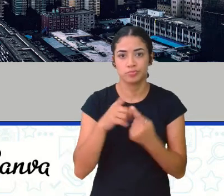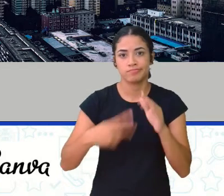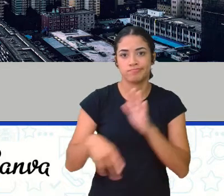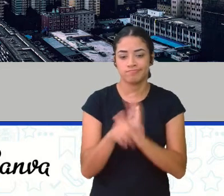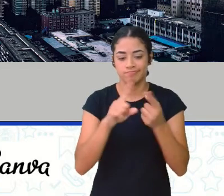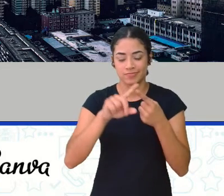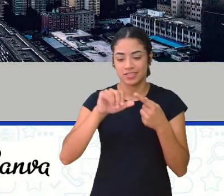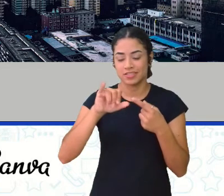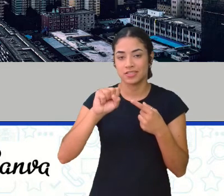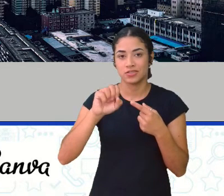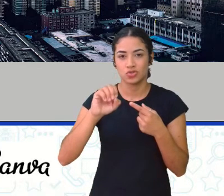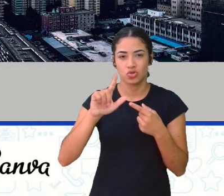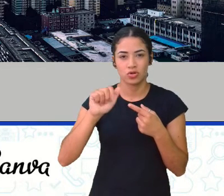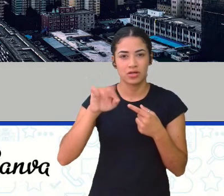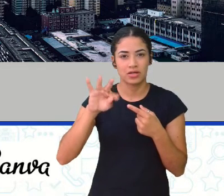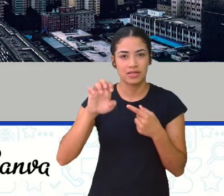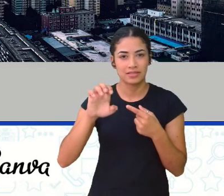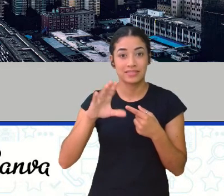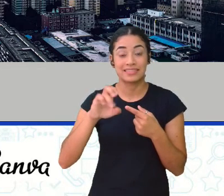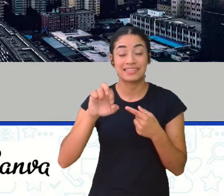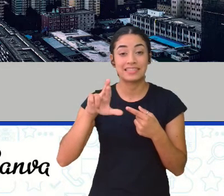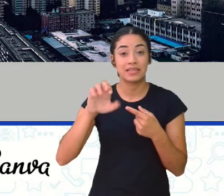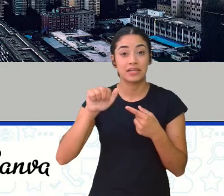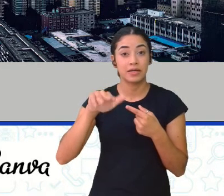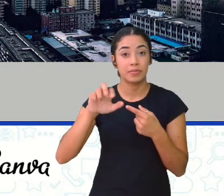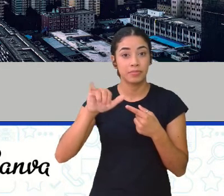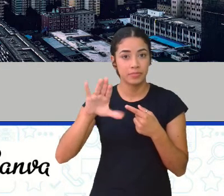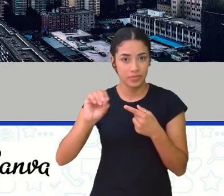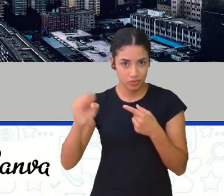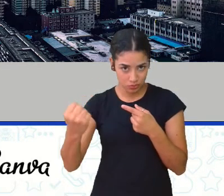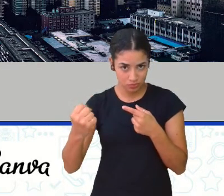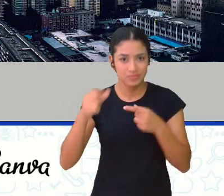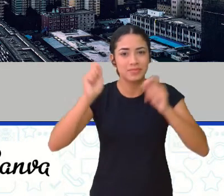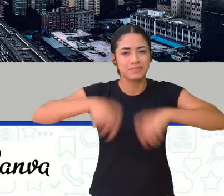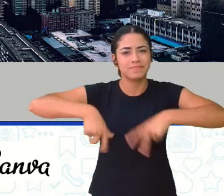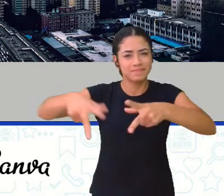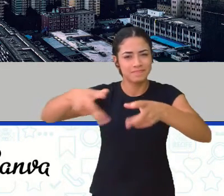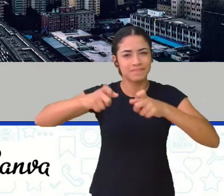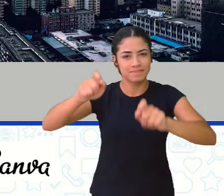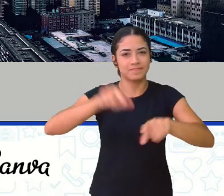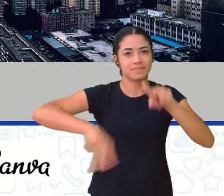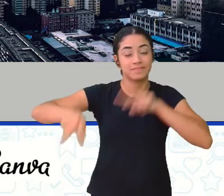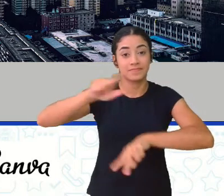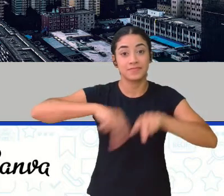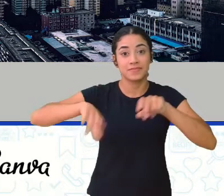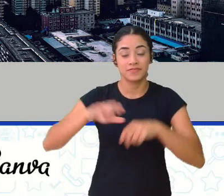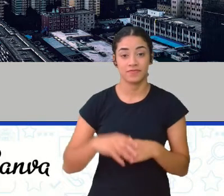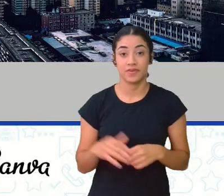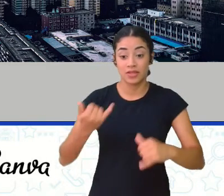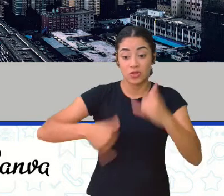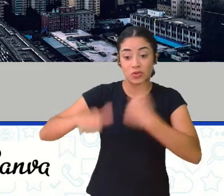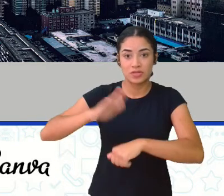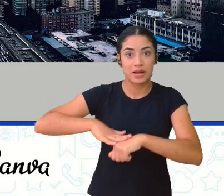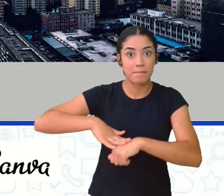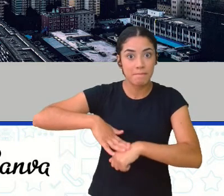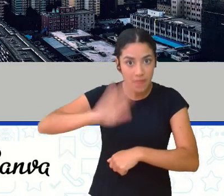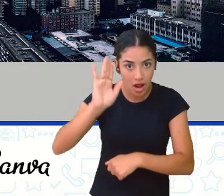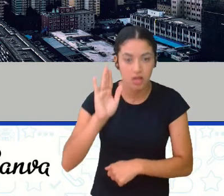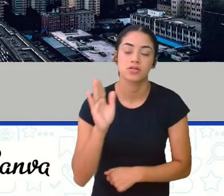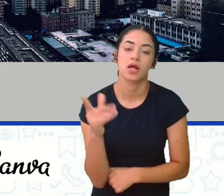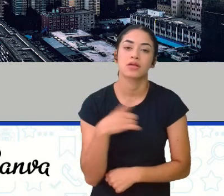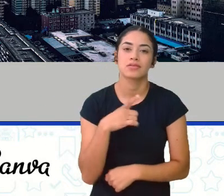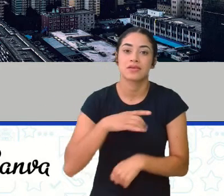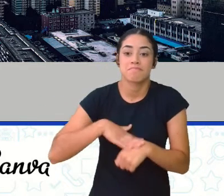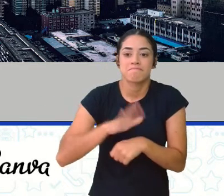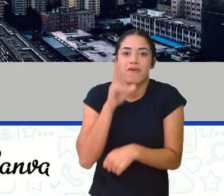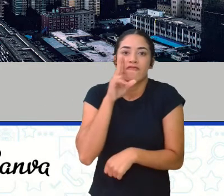isolantes, né, cerâmicos, que a gente consegue observar, principalmente na questão de alta tensão. Acredito que aí é um isolante bem